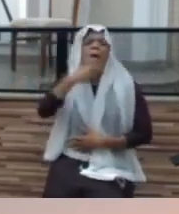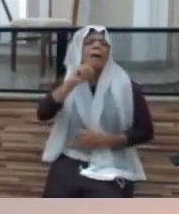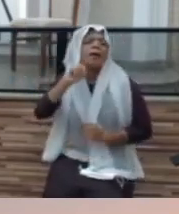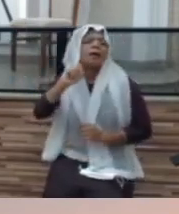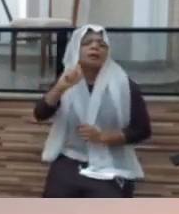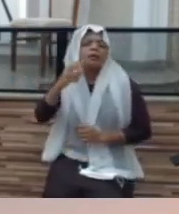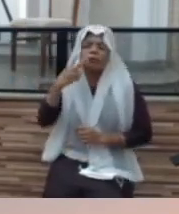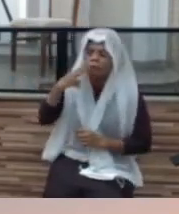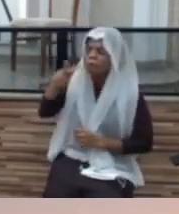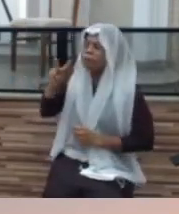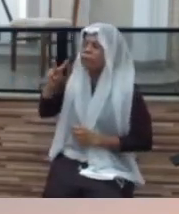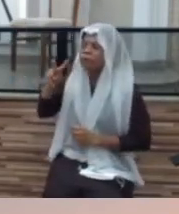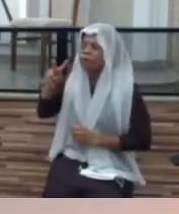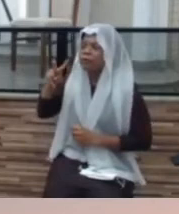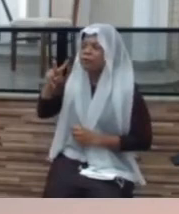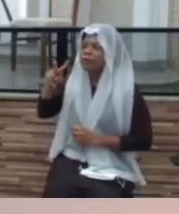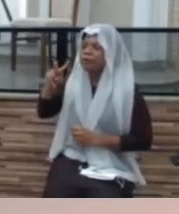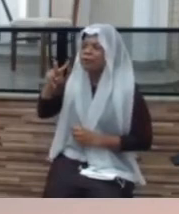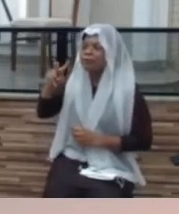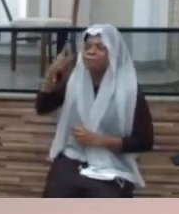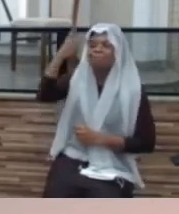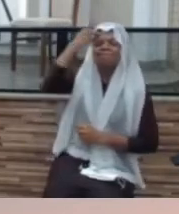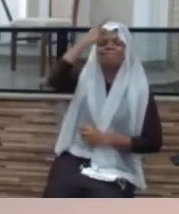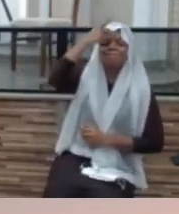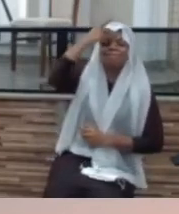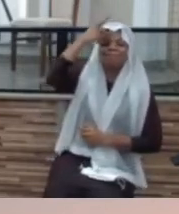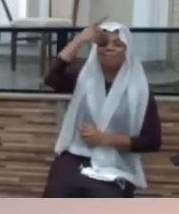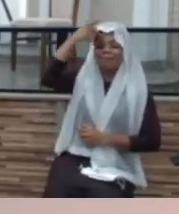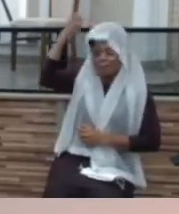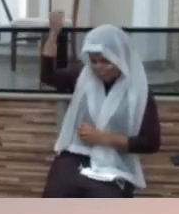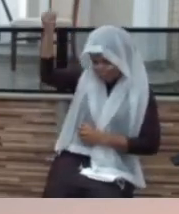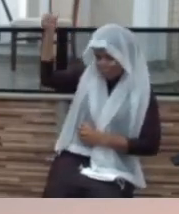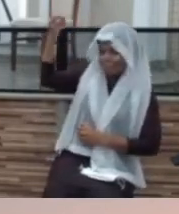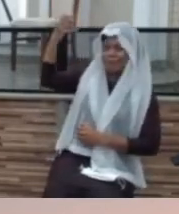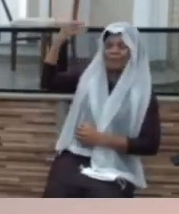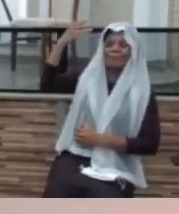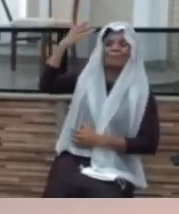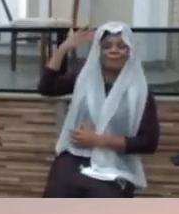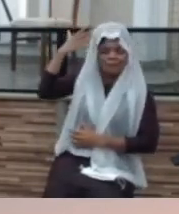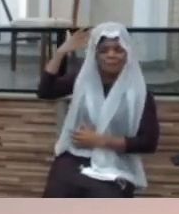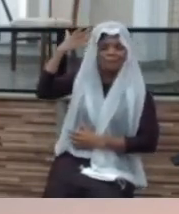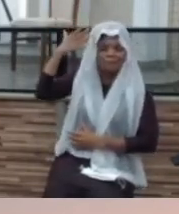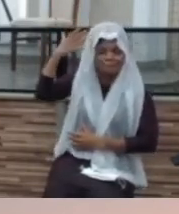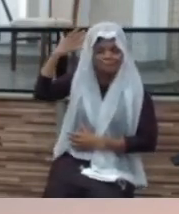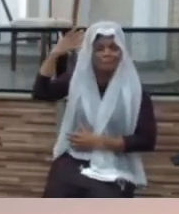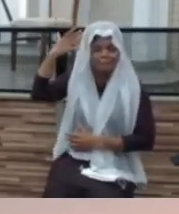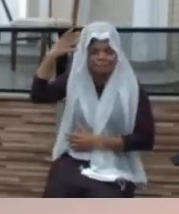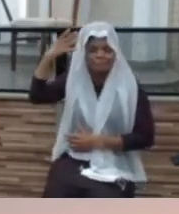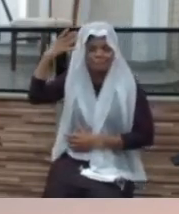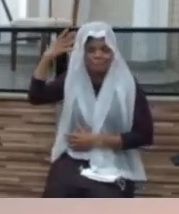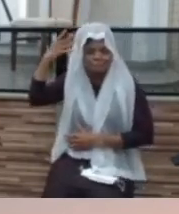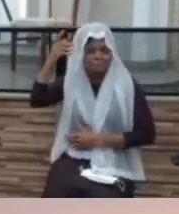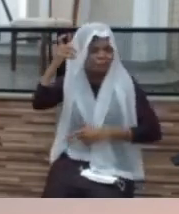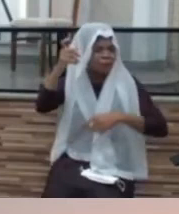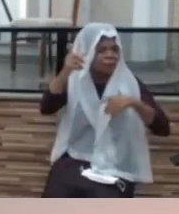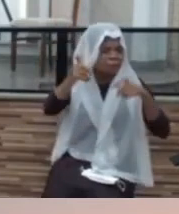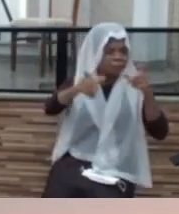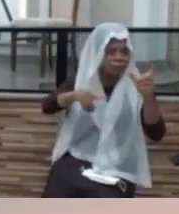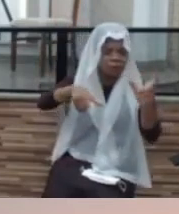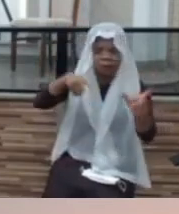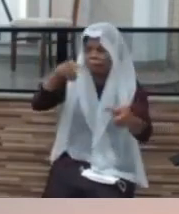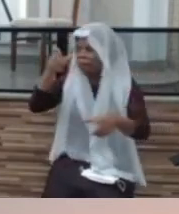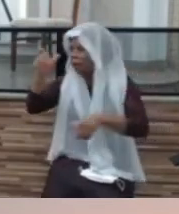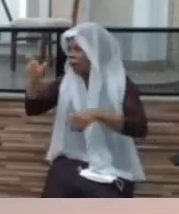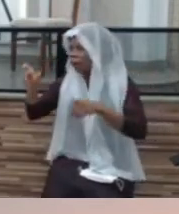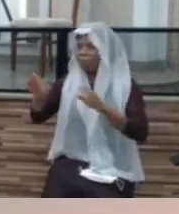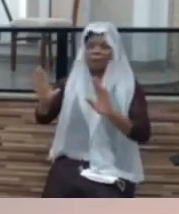revelava. Ele aparecia. Aí via ele, uns aqui, outros ali, outros lá, os discípulos, via porque